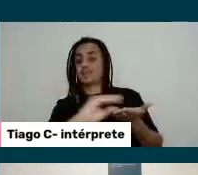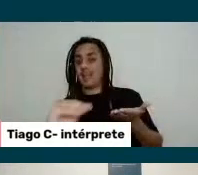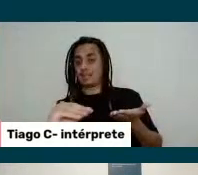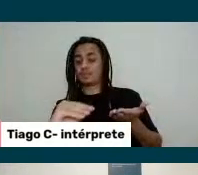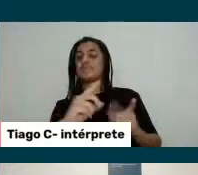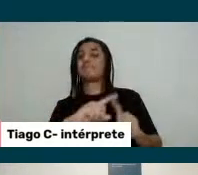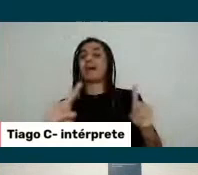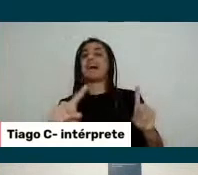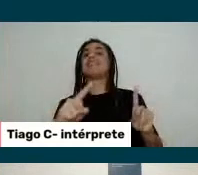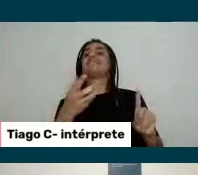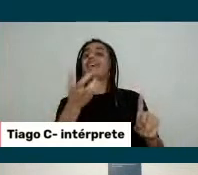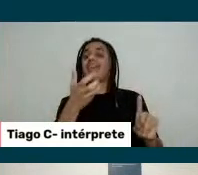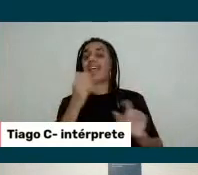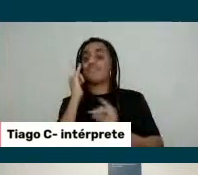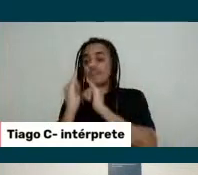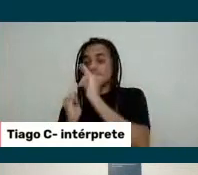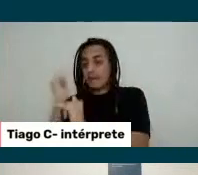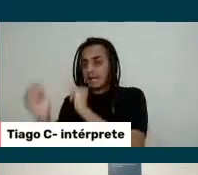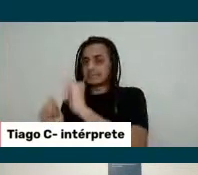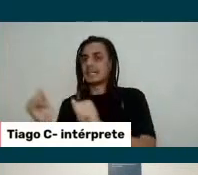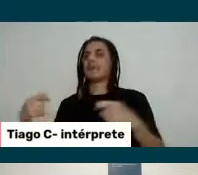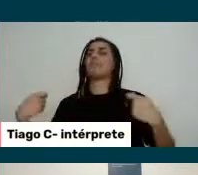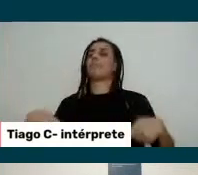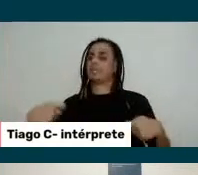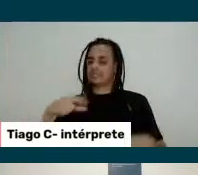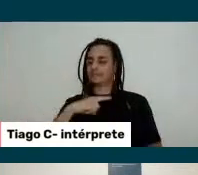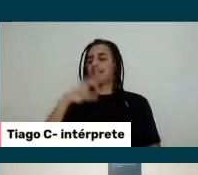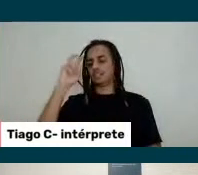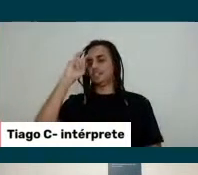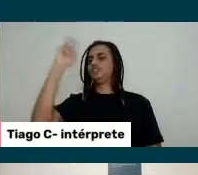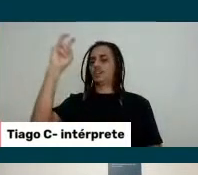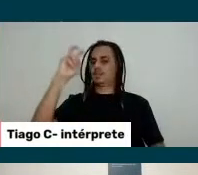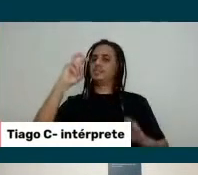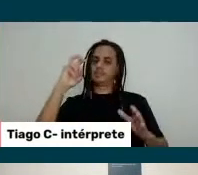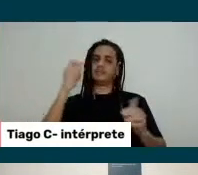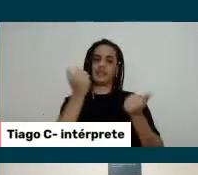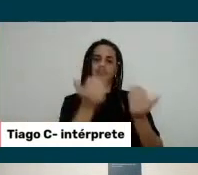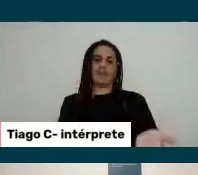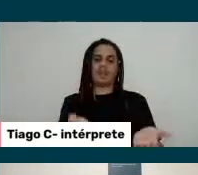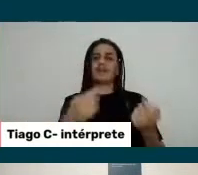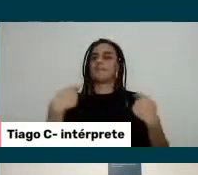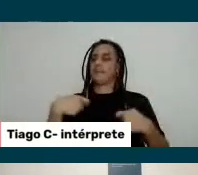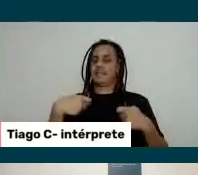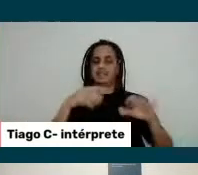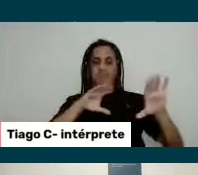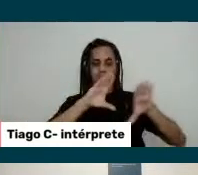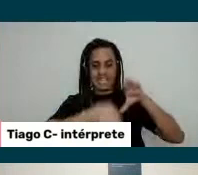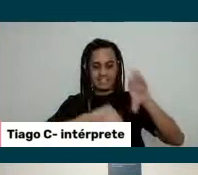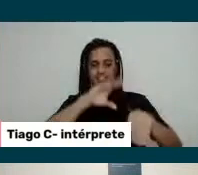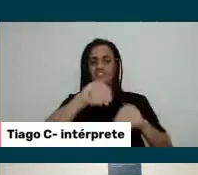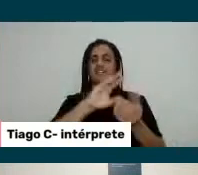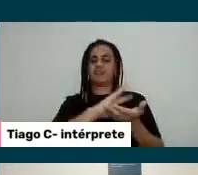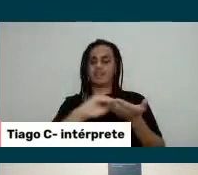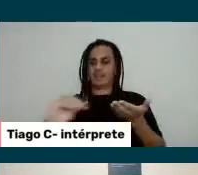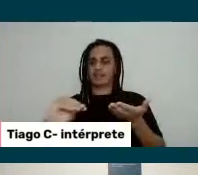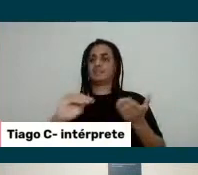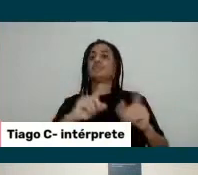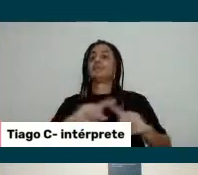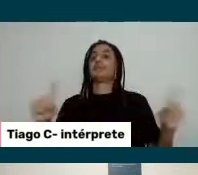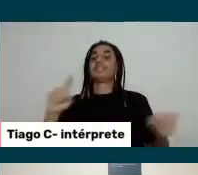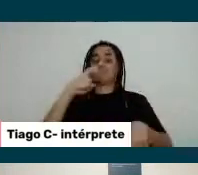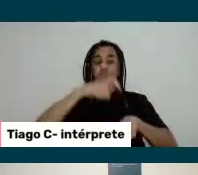informação, precisa de uma adição de inteligência, adição de processamentos, mas é só quando o dado